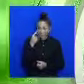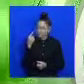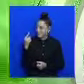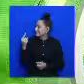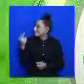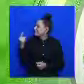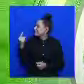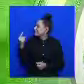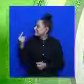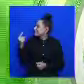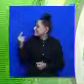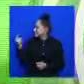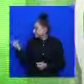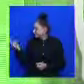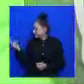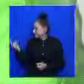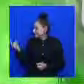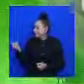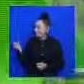posicionada, valendo!